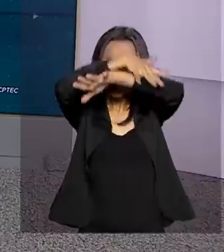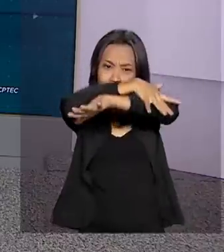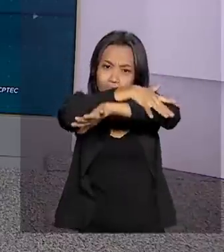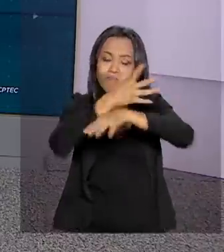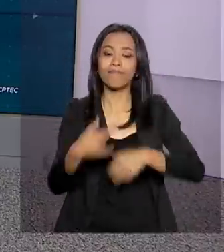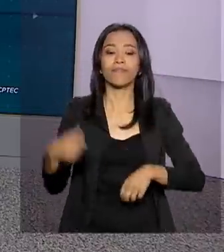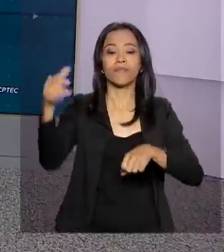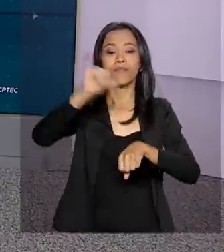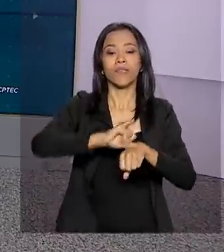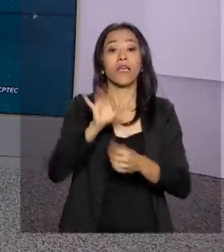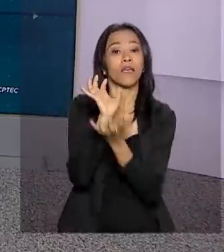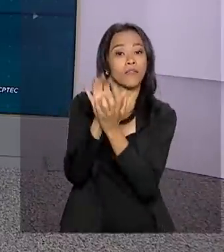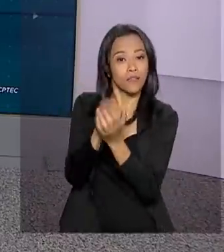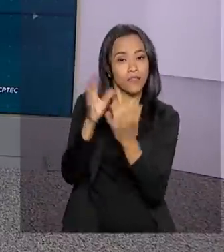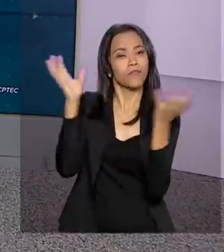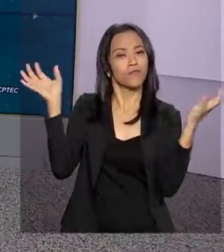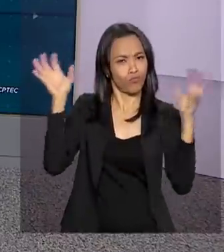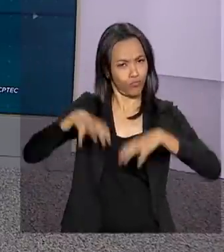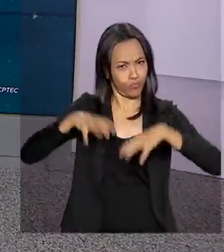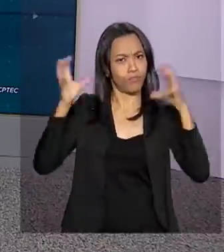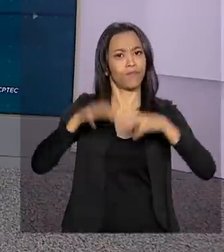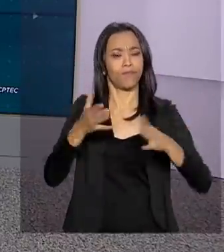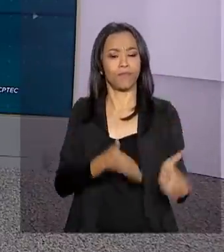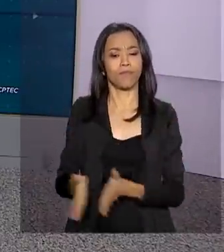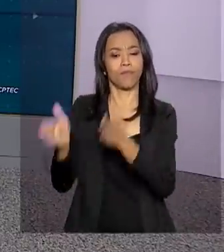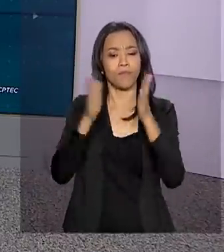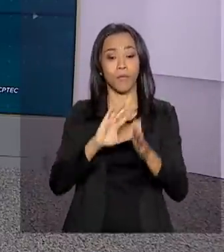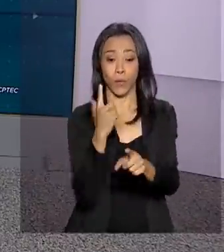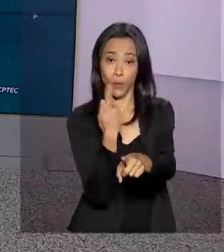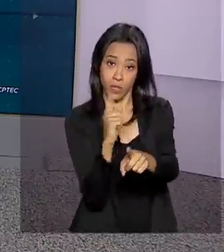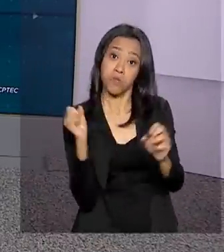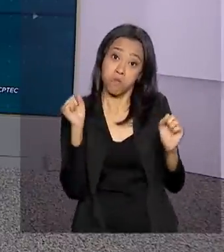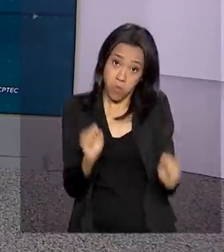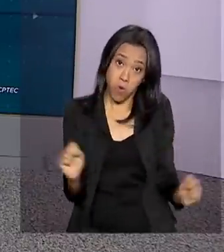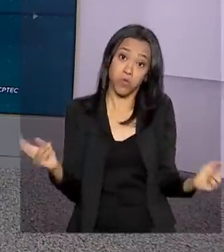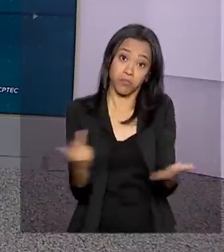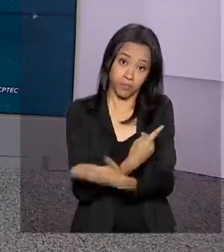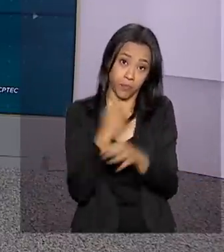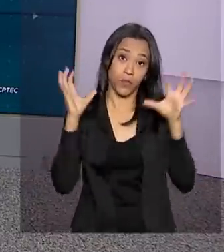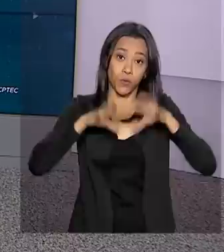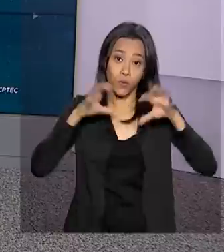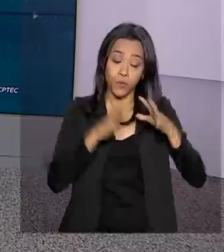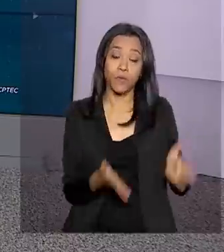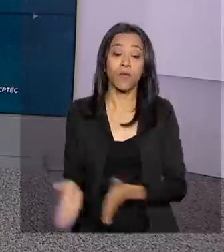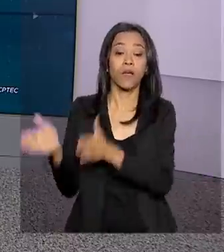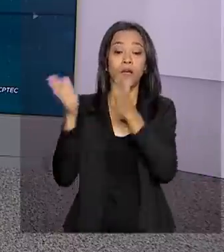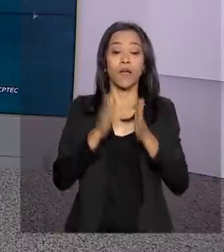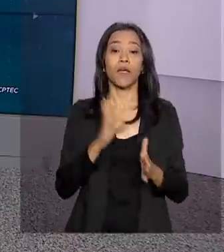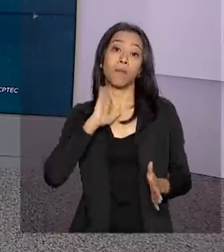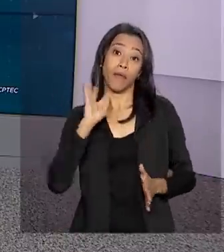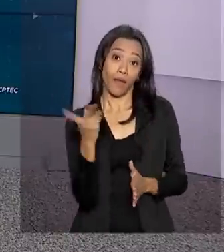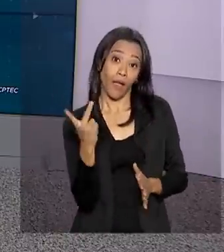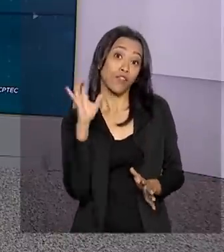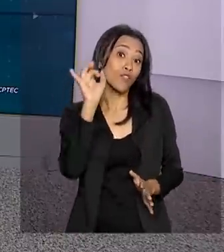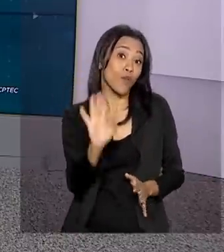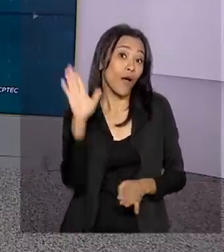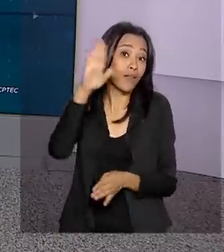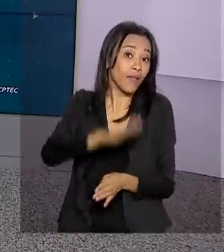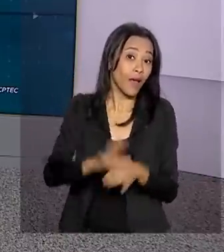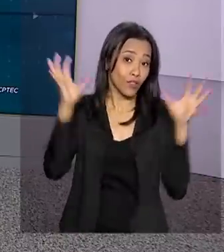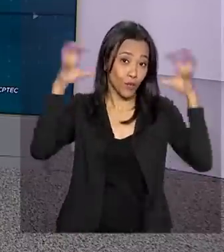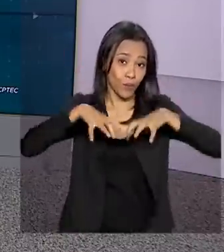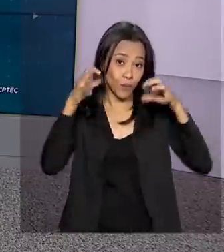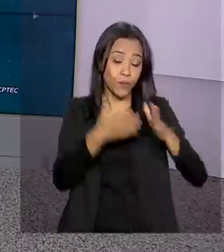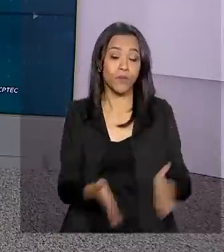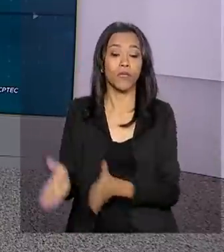temos possibilidade de chuva em goiânia também pode chover em belo horizonte pancadas de chuva só que à tarde e em porto